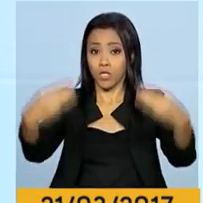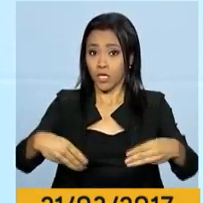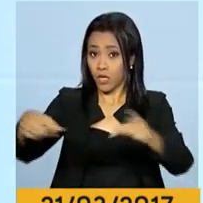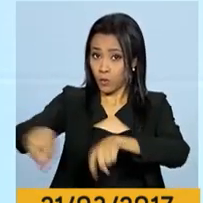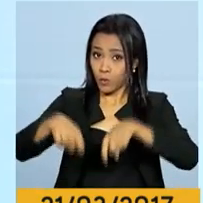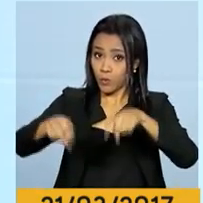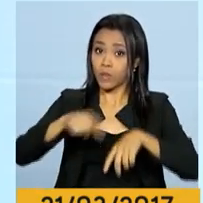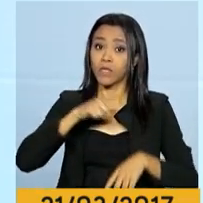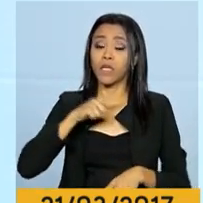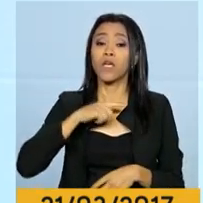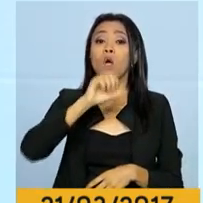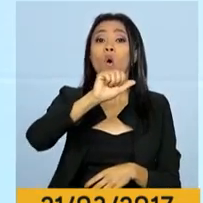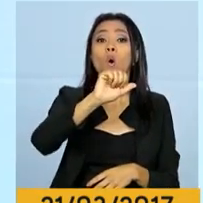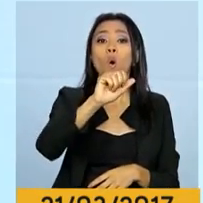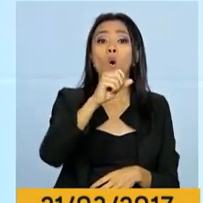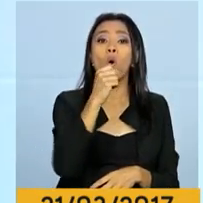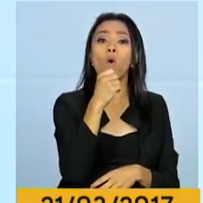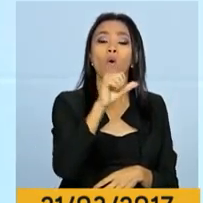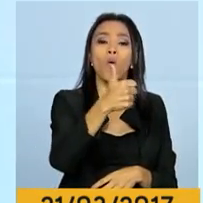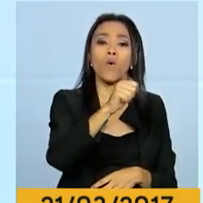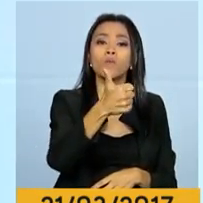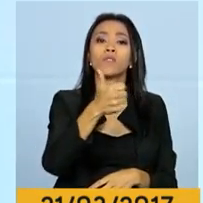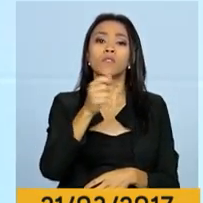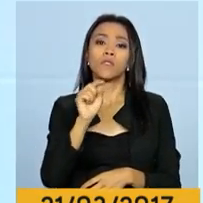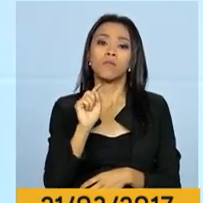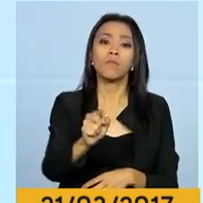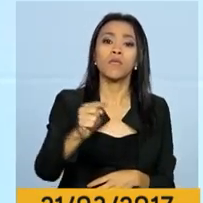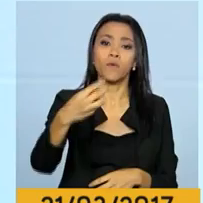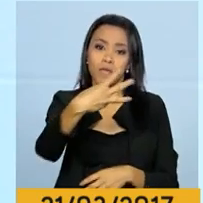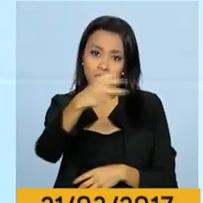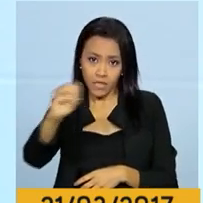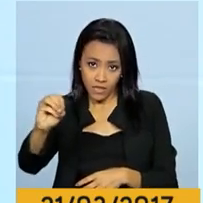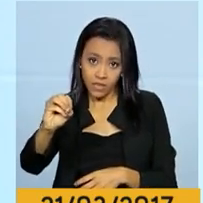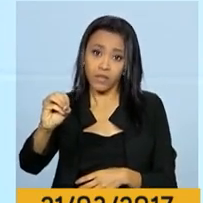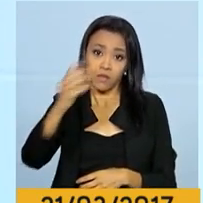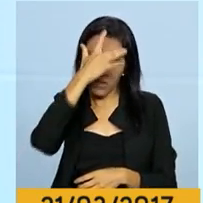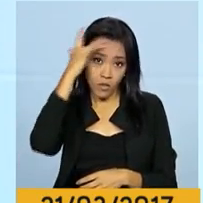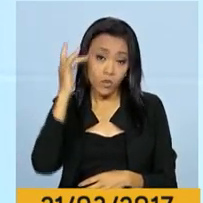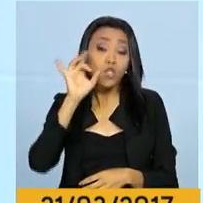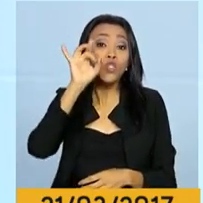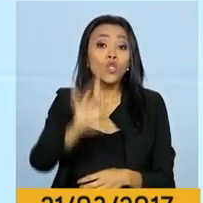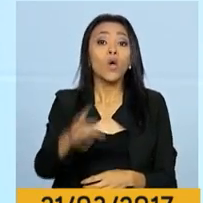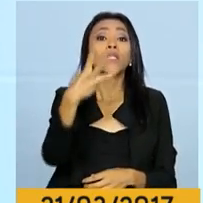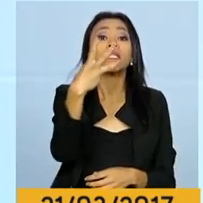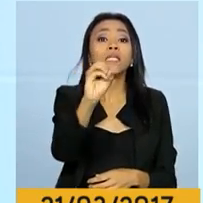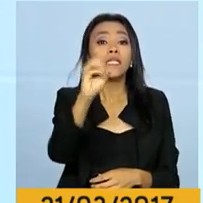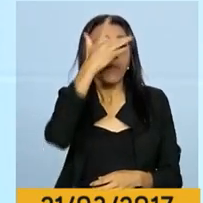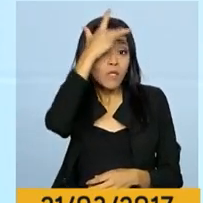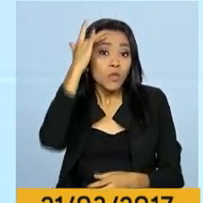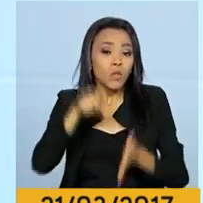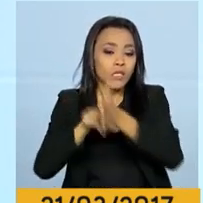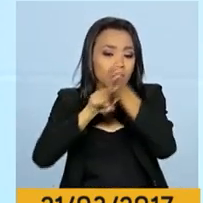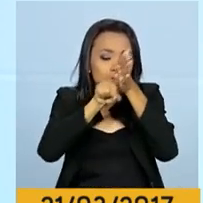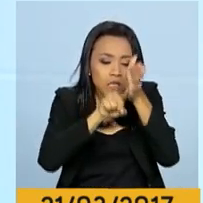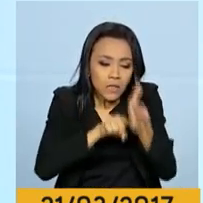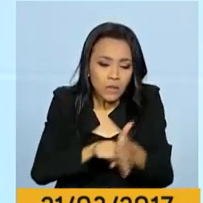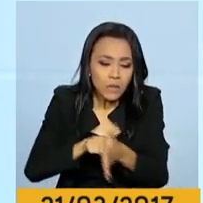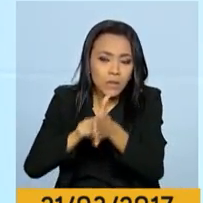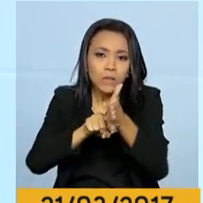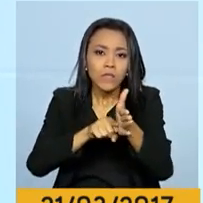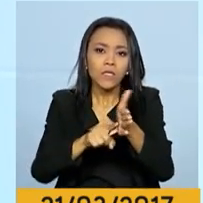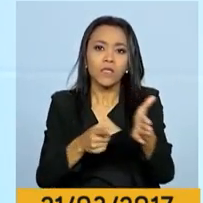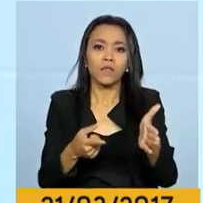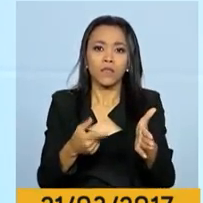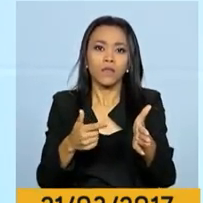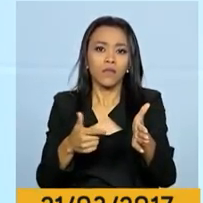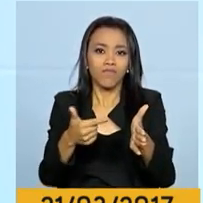tem 11.300 servidores. Tem cerca de 30 que estão sendo investigados, de fora parte, aqueles que